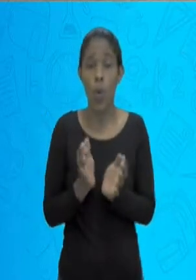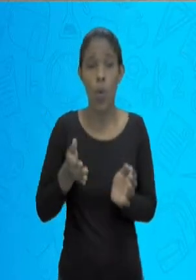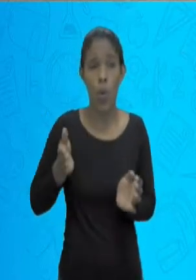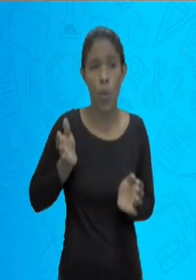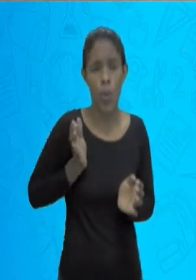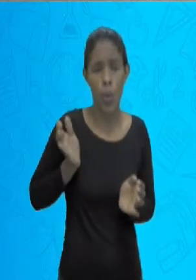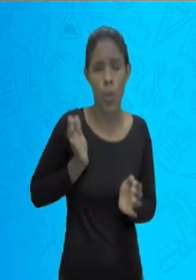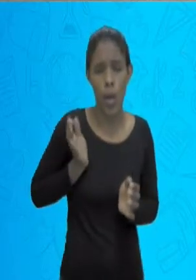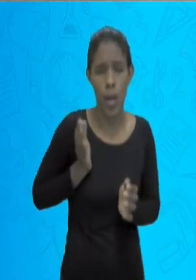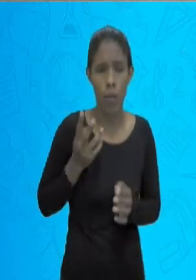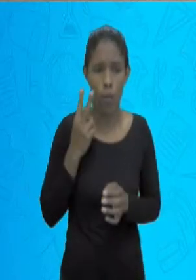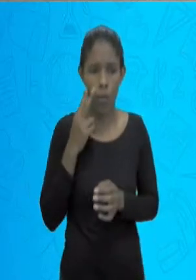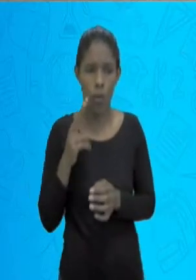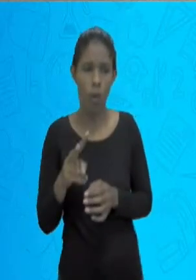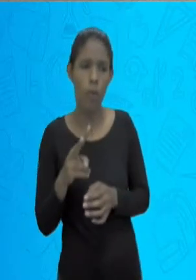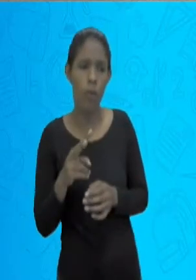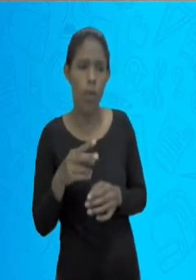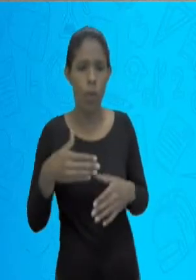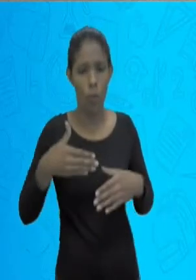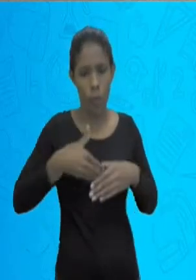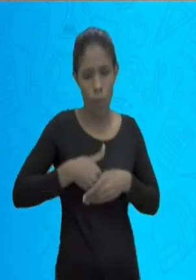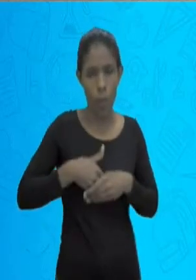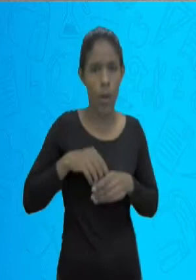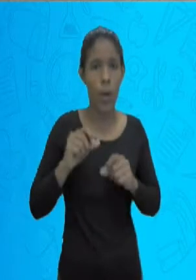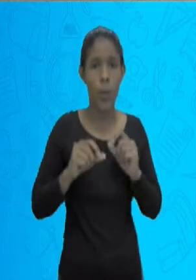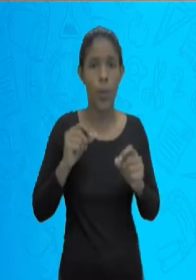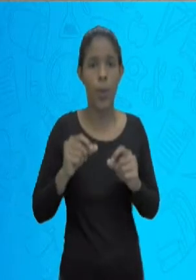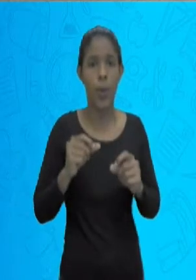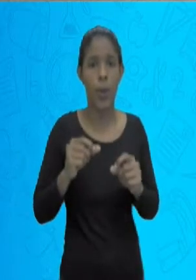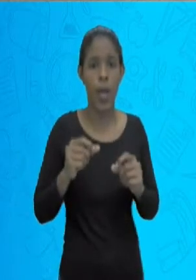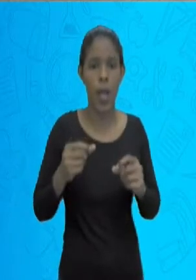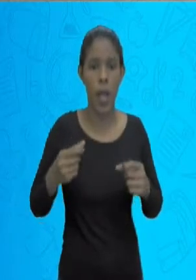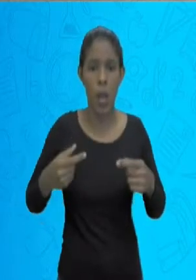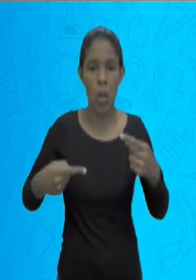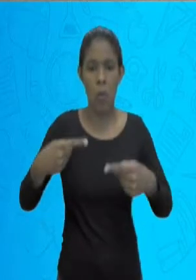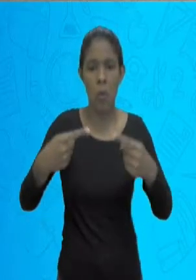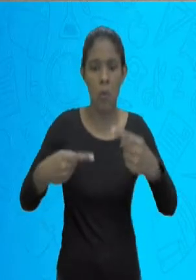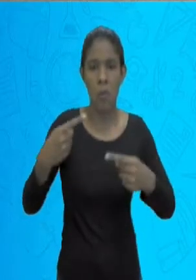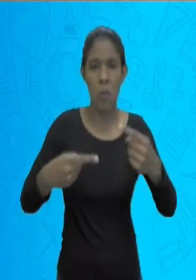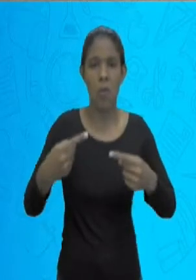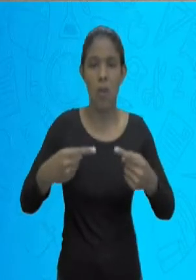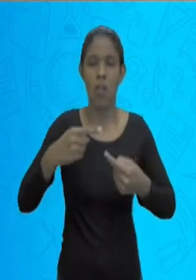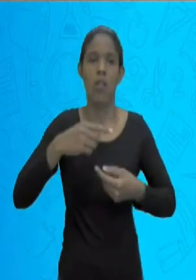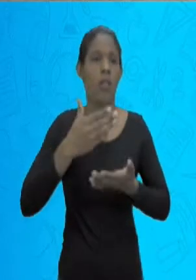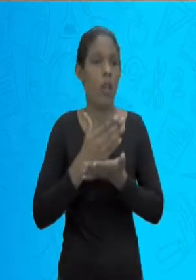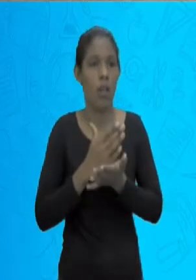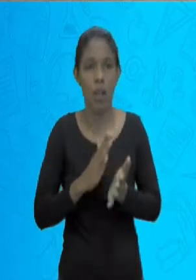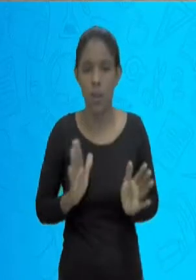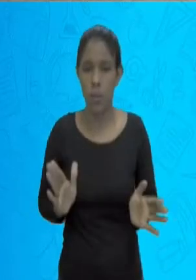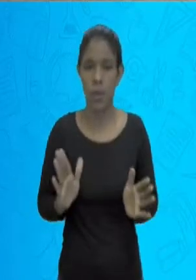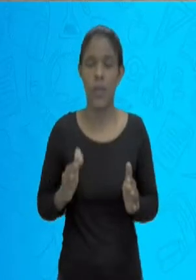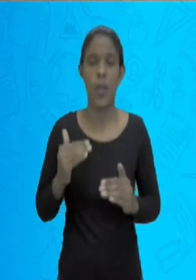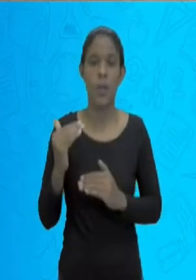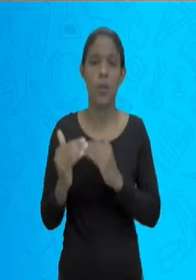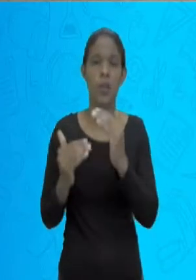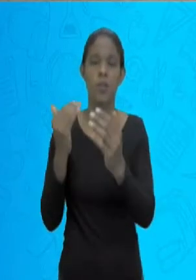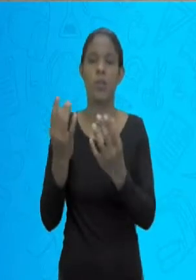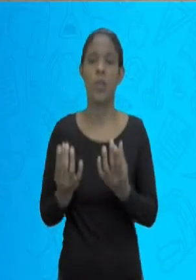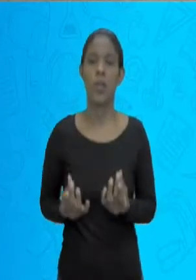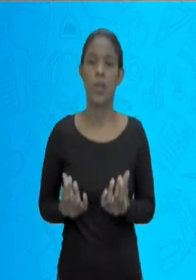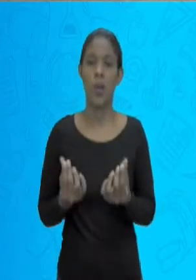contendas políticas cessassem e o desenvolvimento econômico surgisse. Por isso,